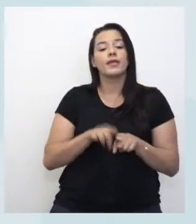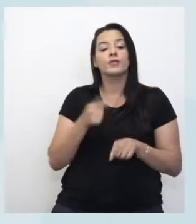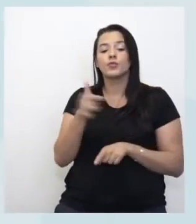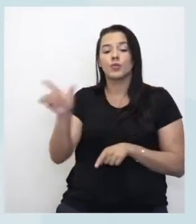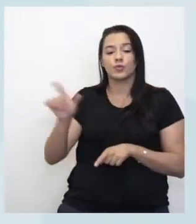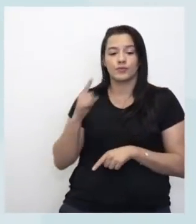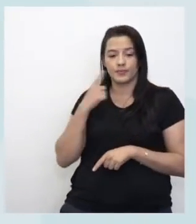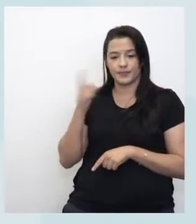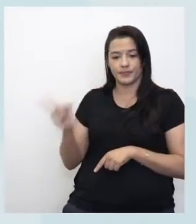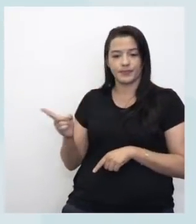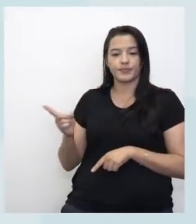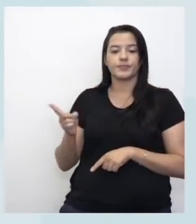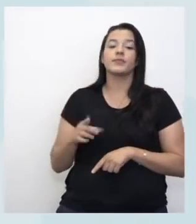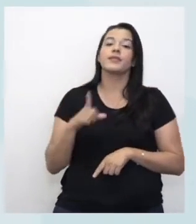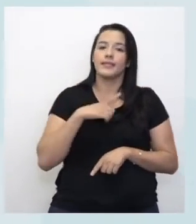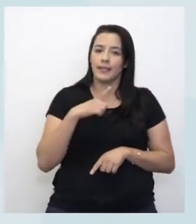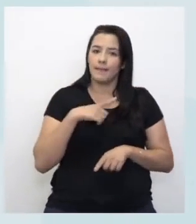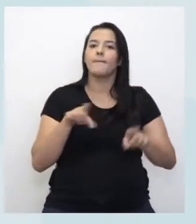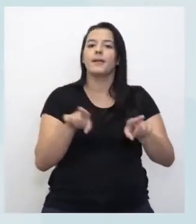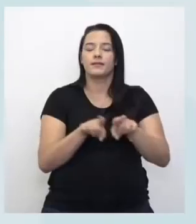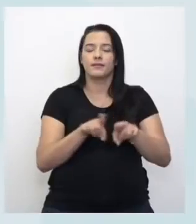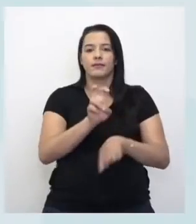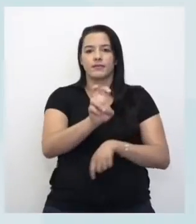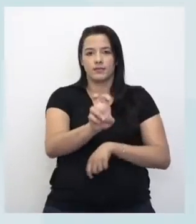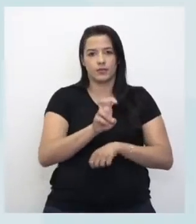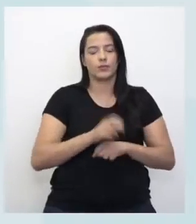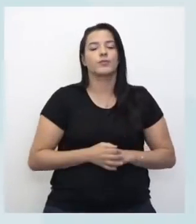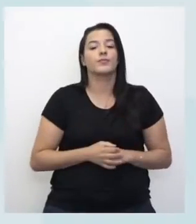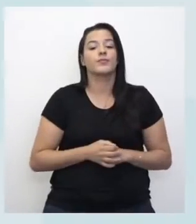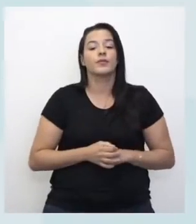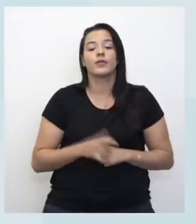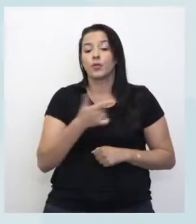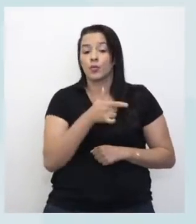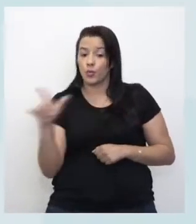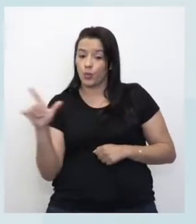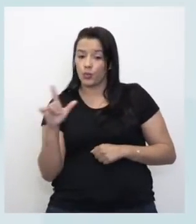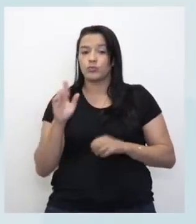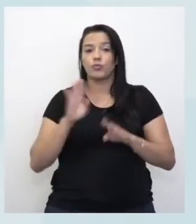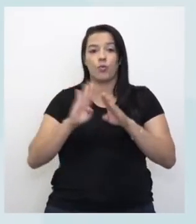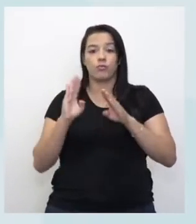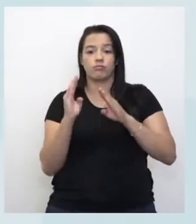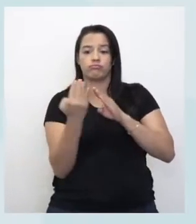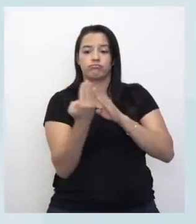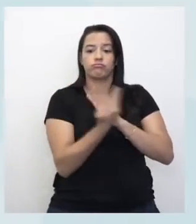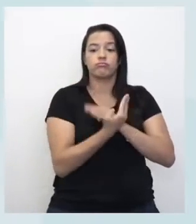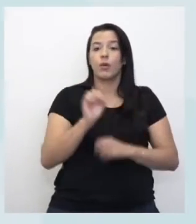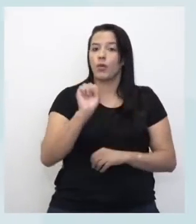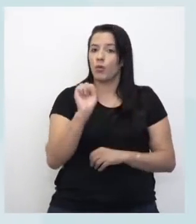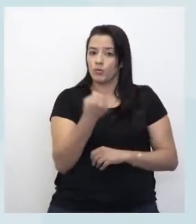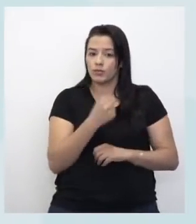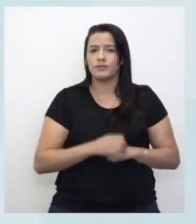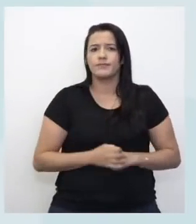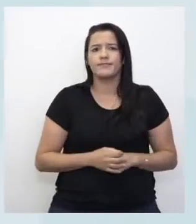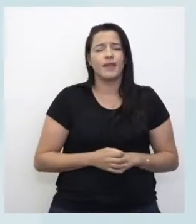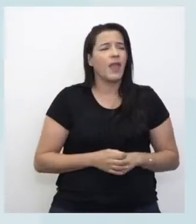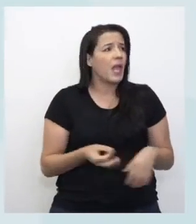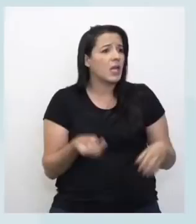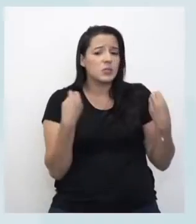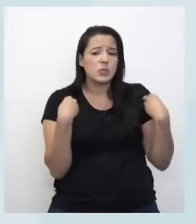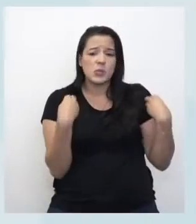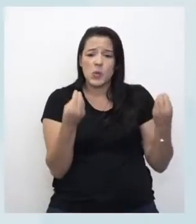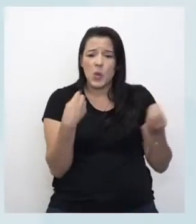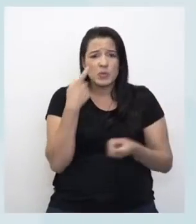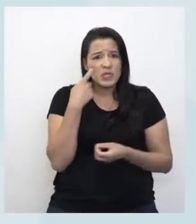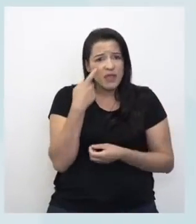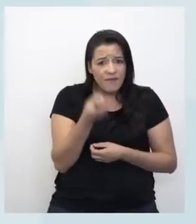aqui, ele vai ter cinco. E este daqui, oito. Você fala, mas como que você está